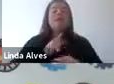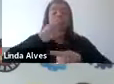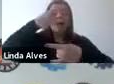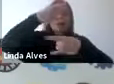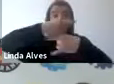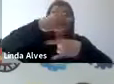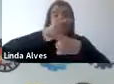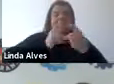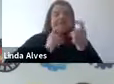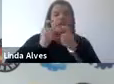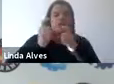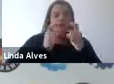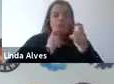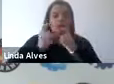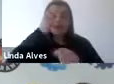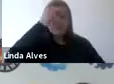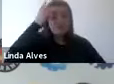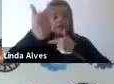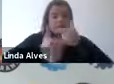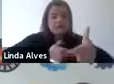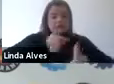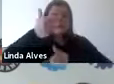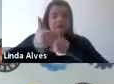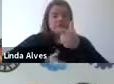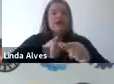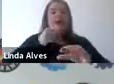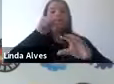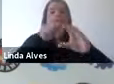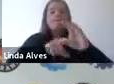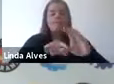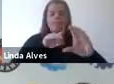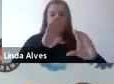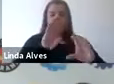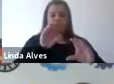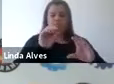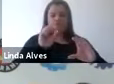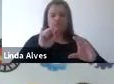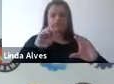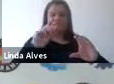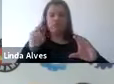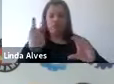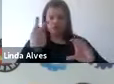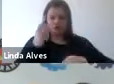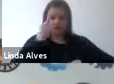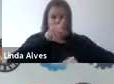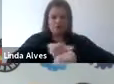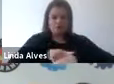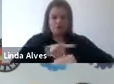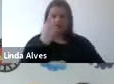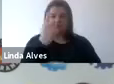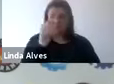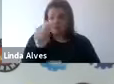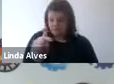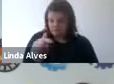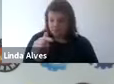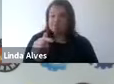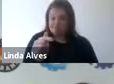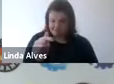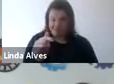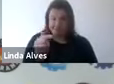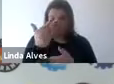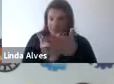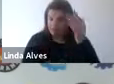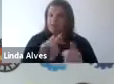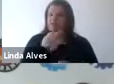tarde, a reunião com os trabalhadores da Bosch, às 17 horas. Não dá para